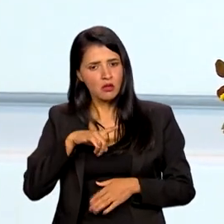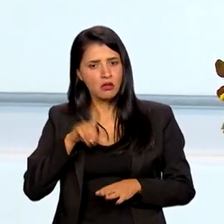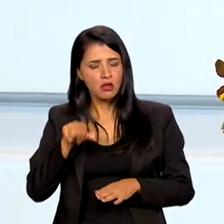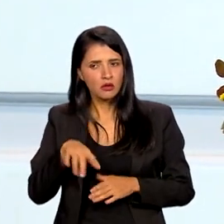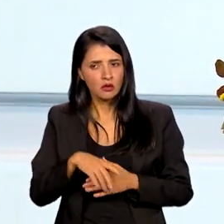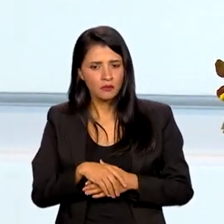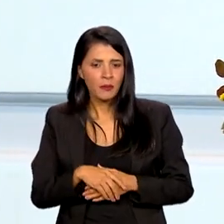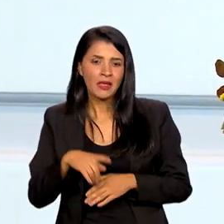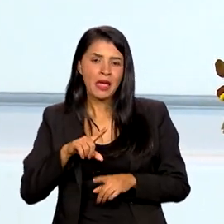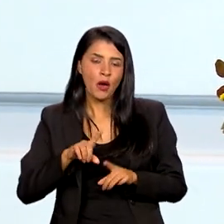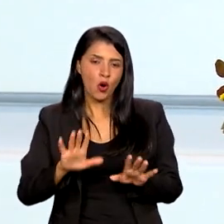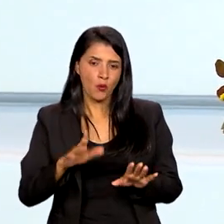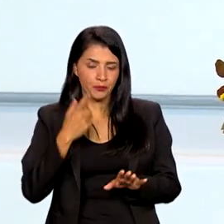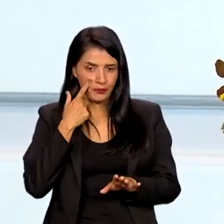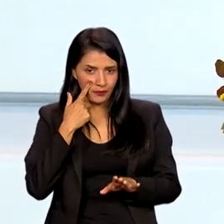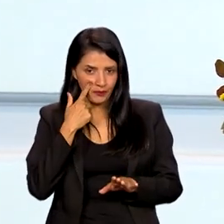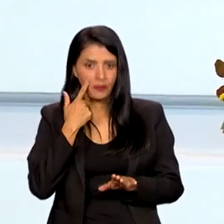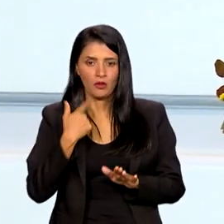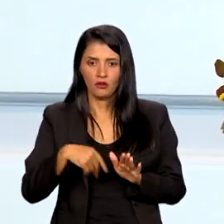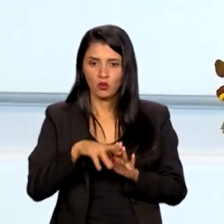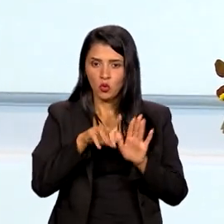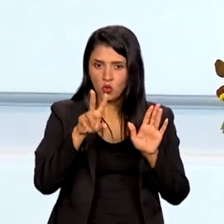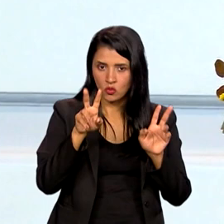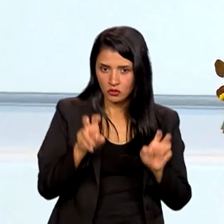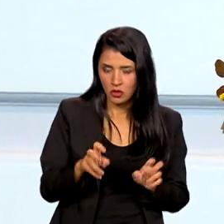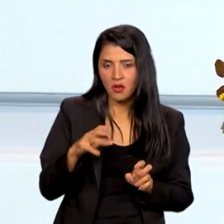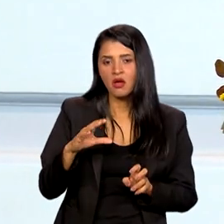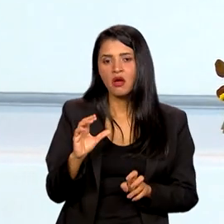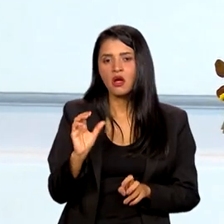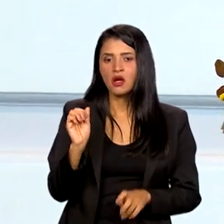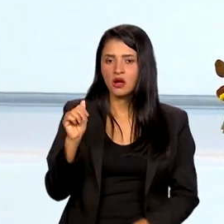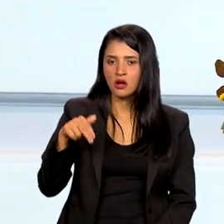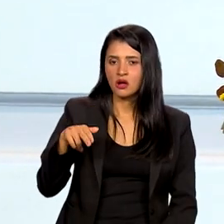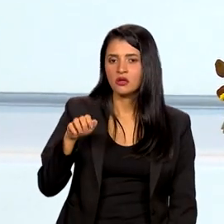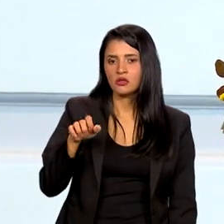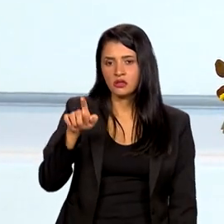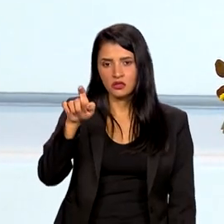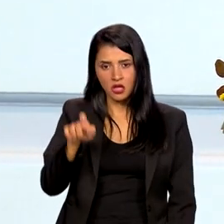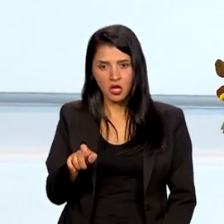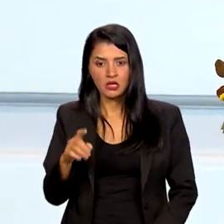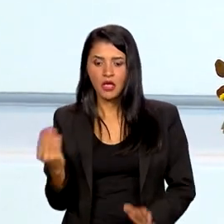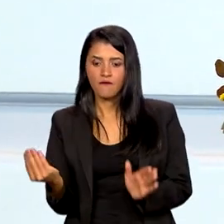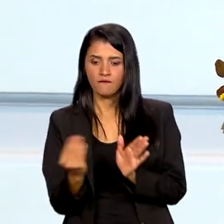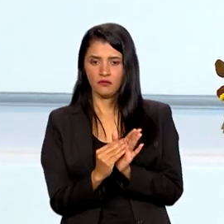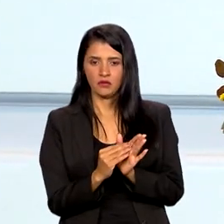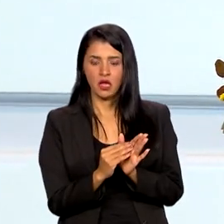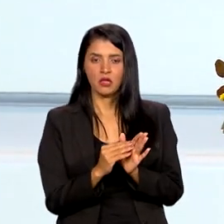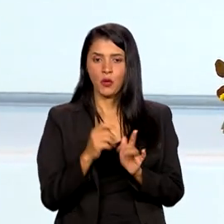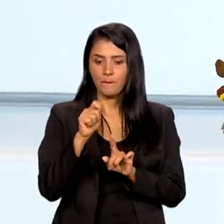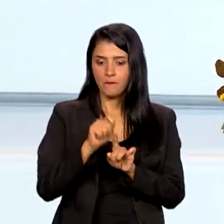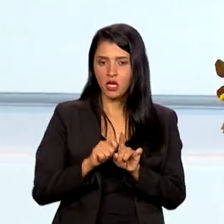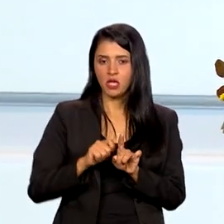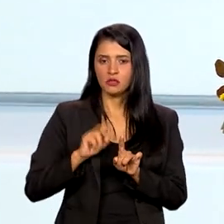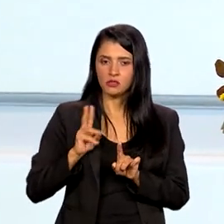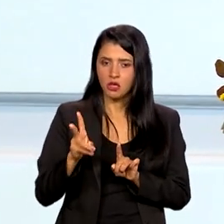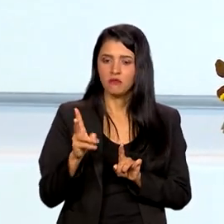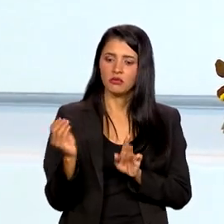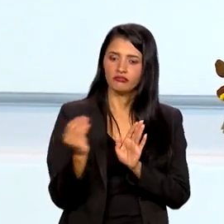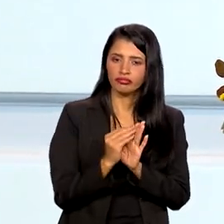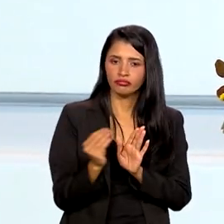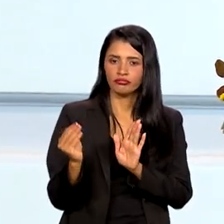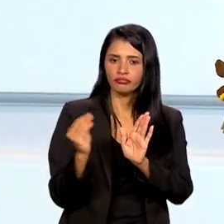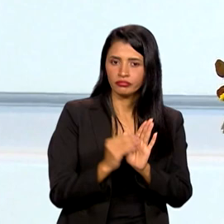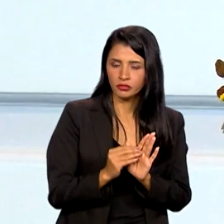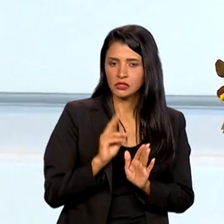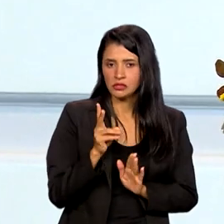Tem. Tem, mas veja, a pauta da CAMEX, ela é fixada mensalmente para o regime